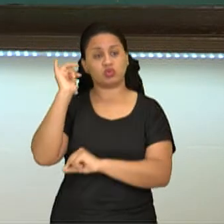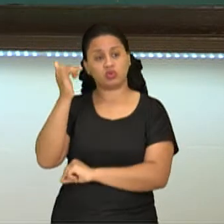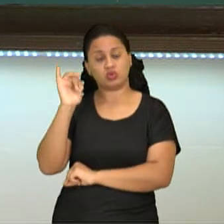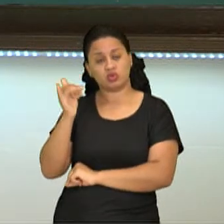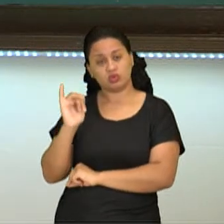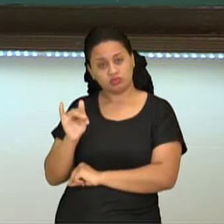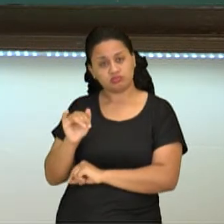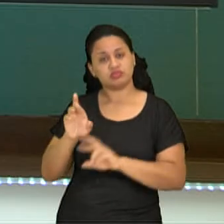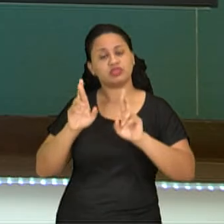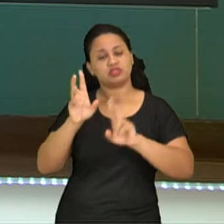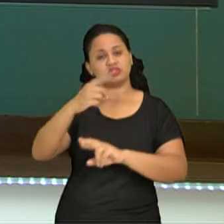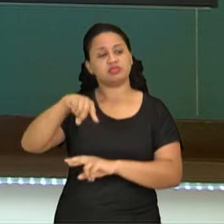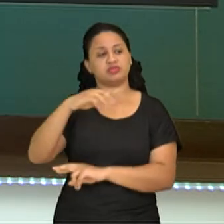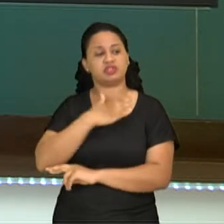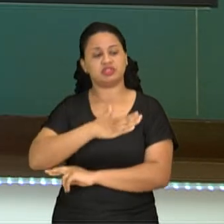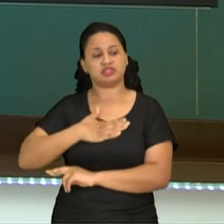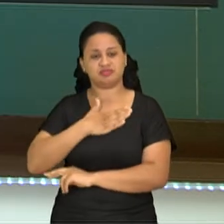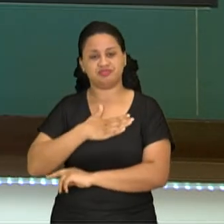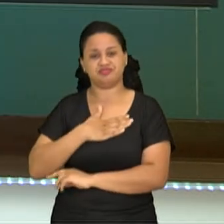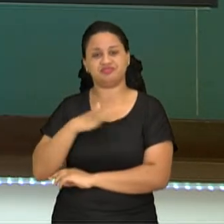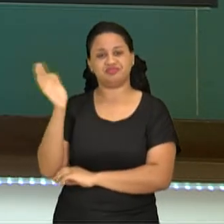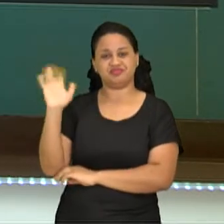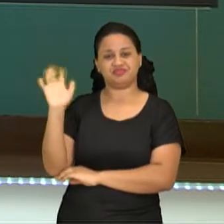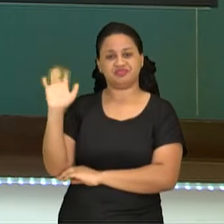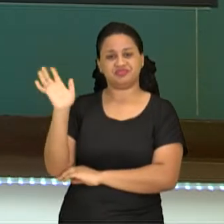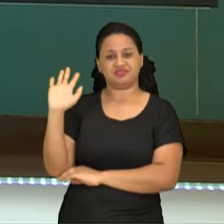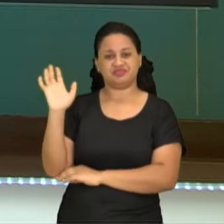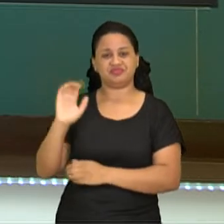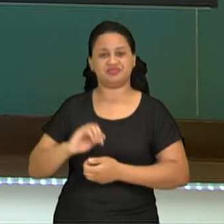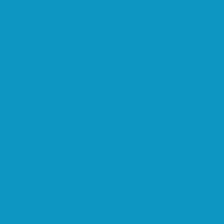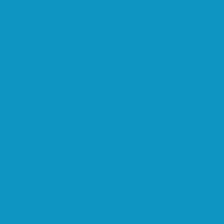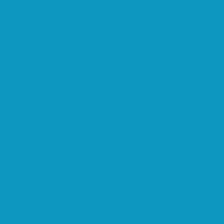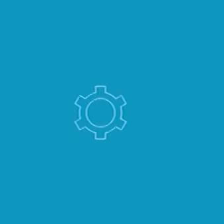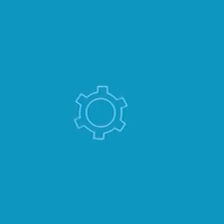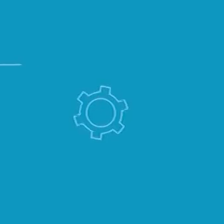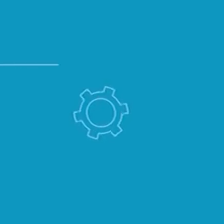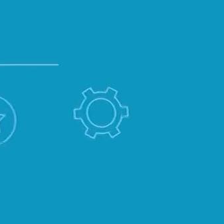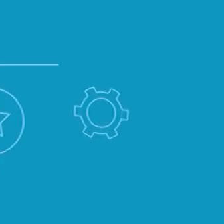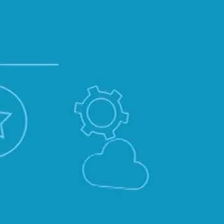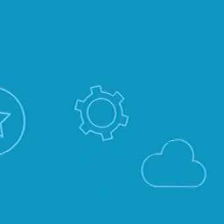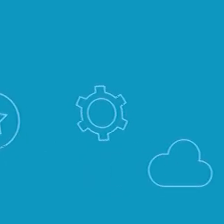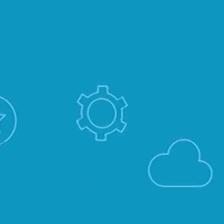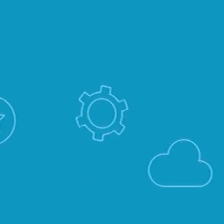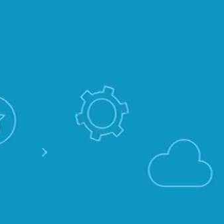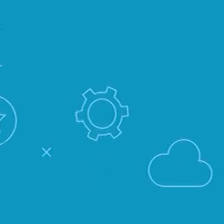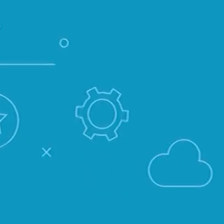romance. Espero que vocês tenham gostado. Até breve.